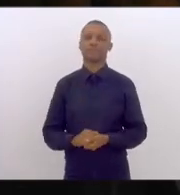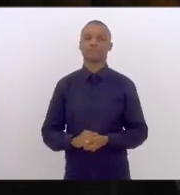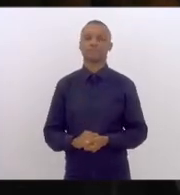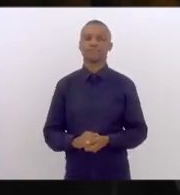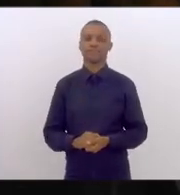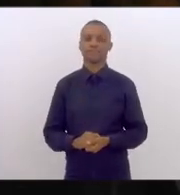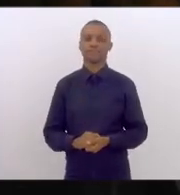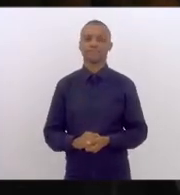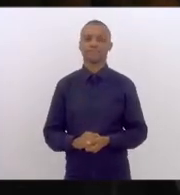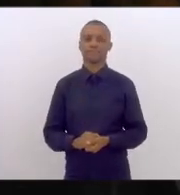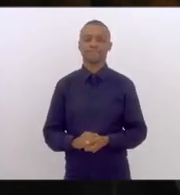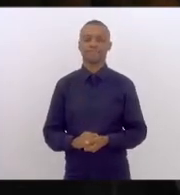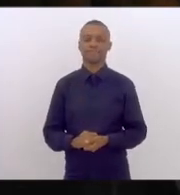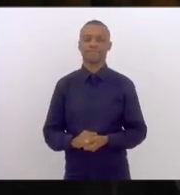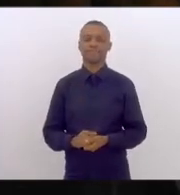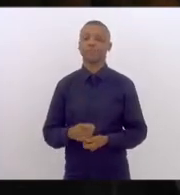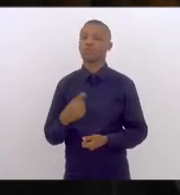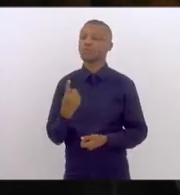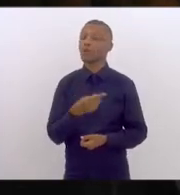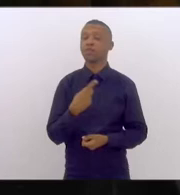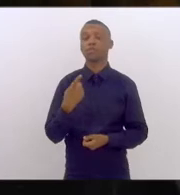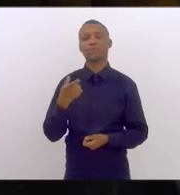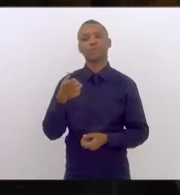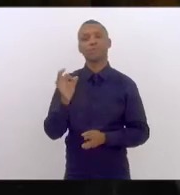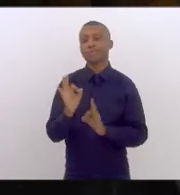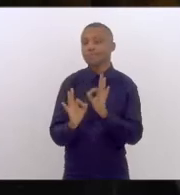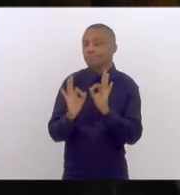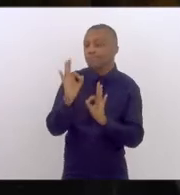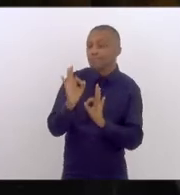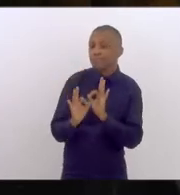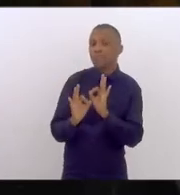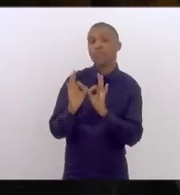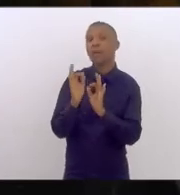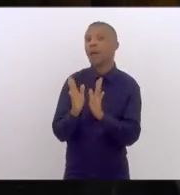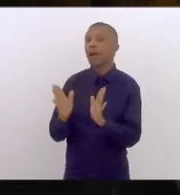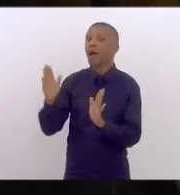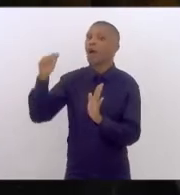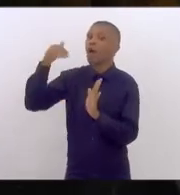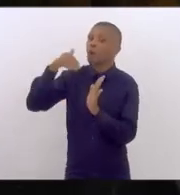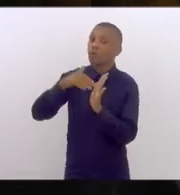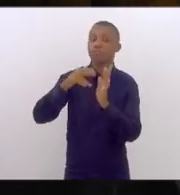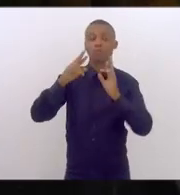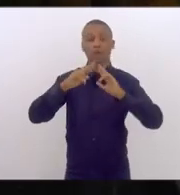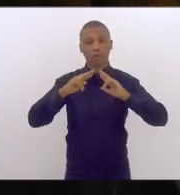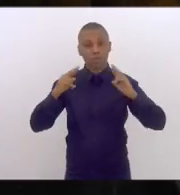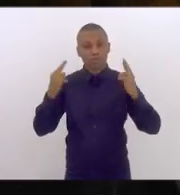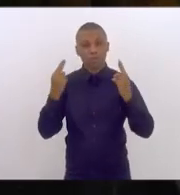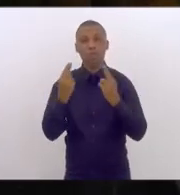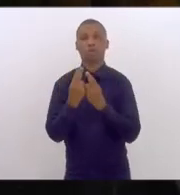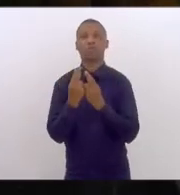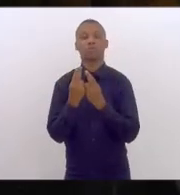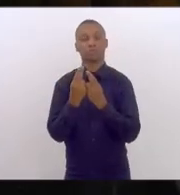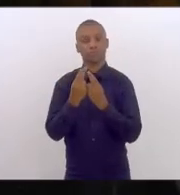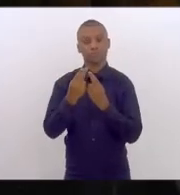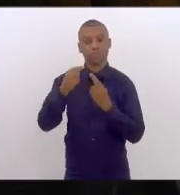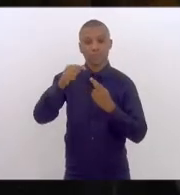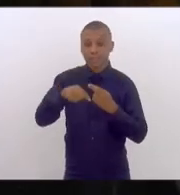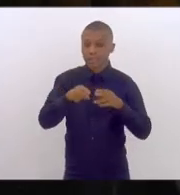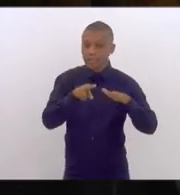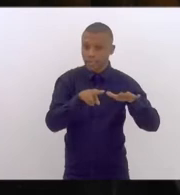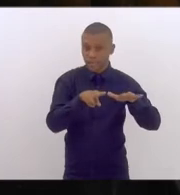estamos realizando a última sessão Legislativa desta